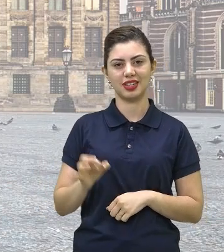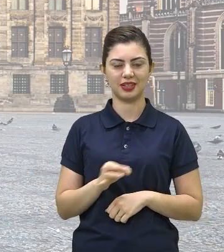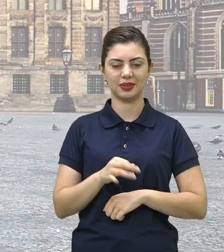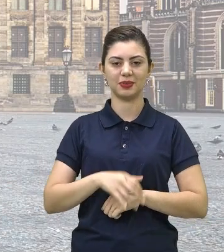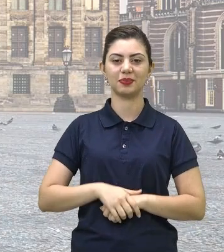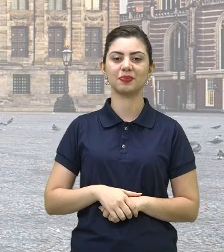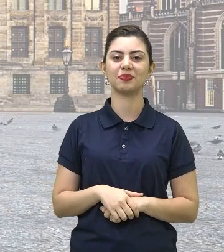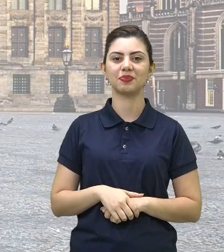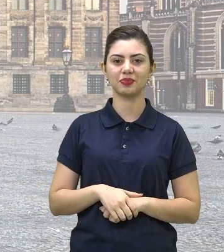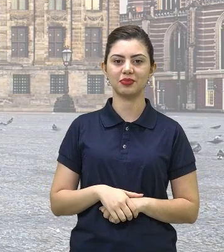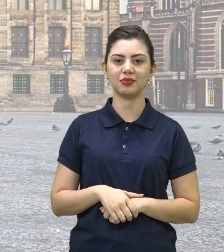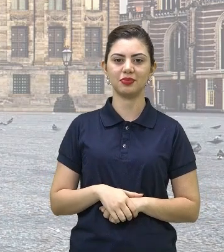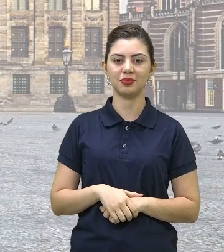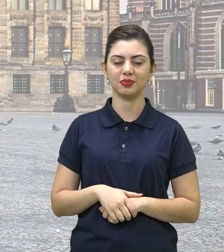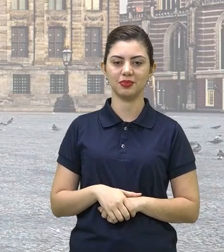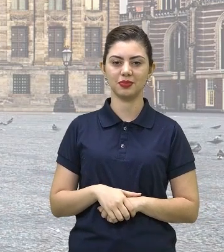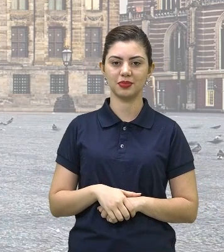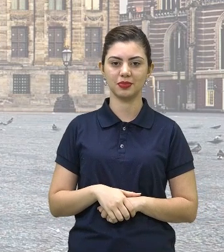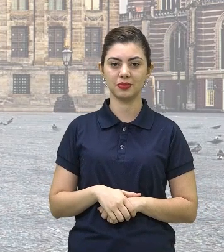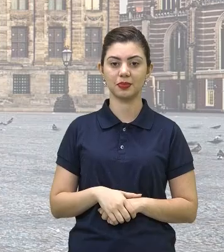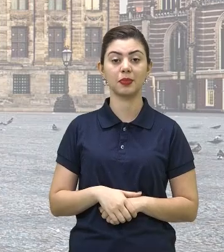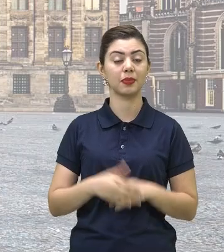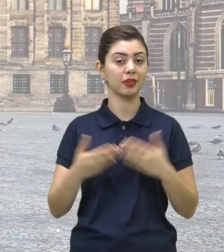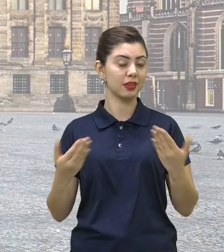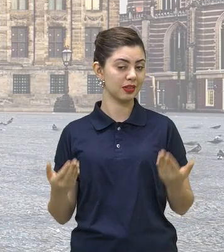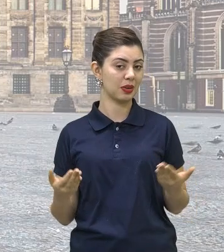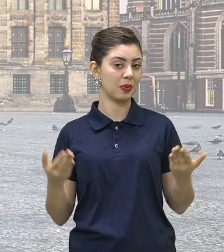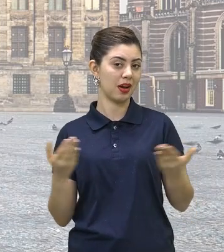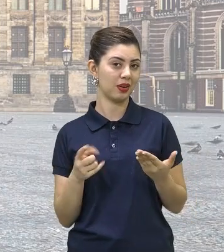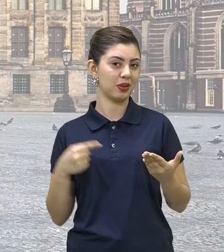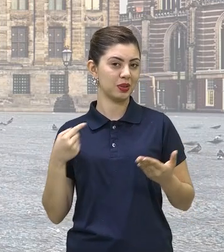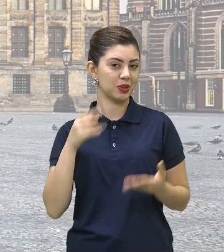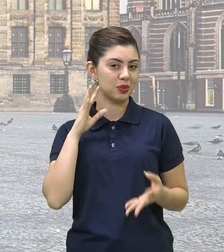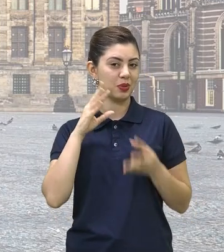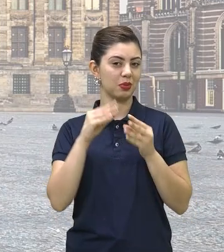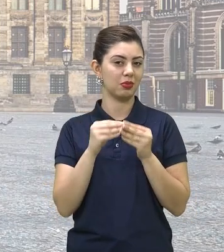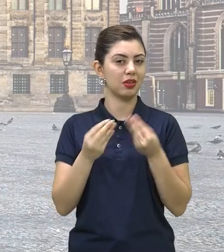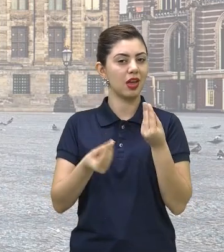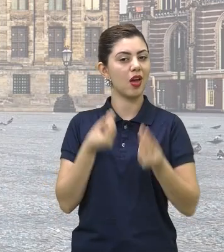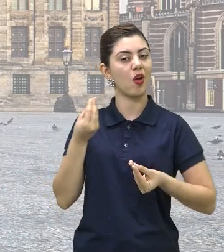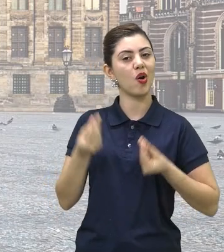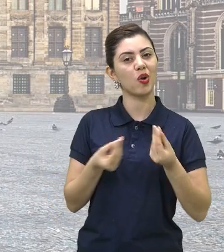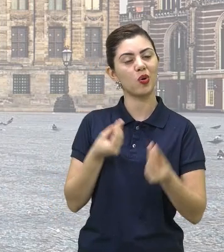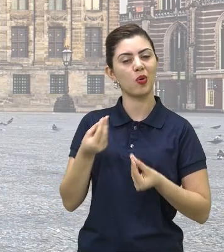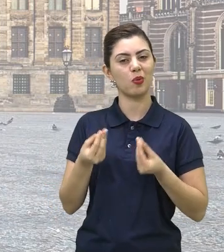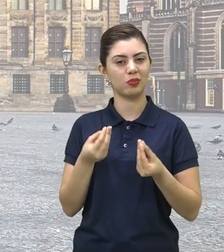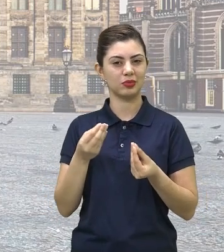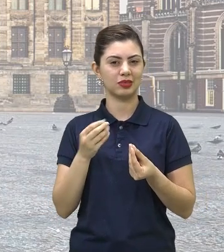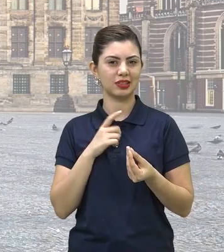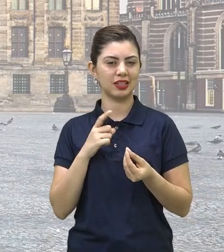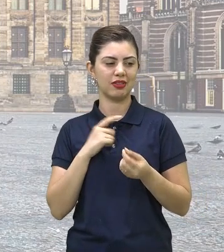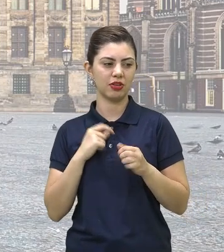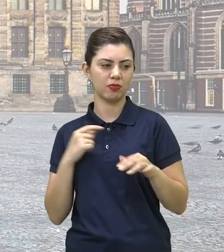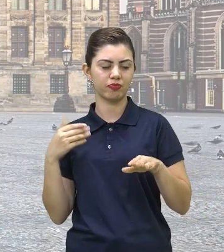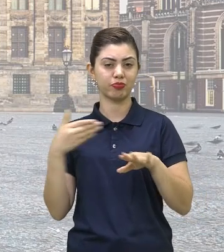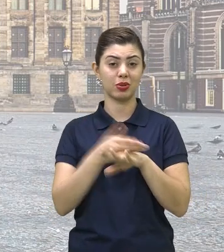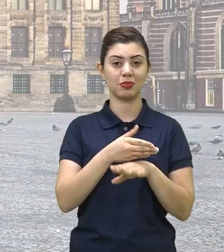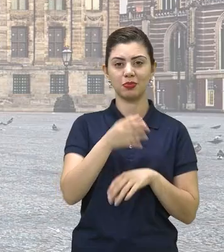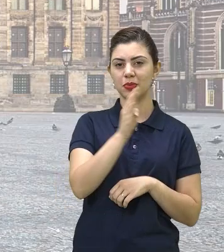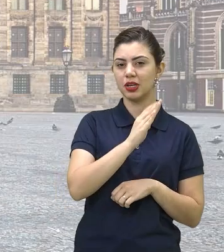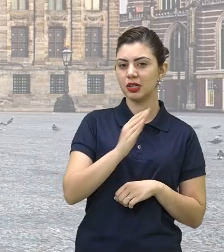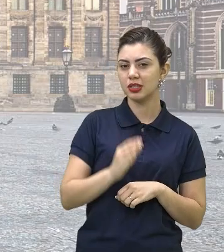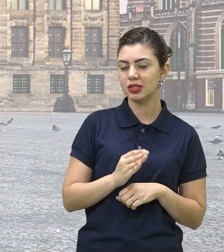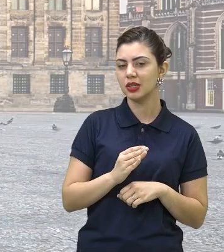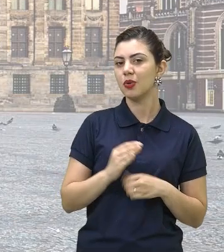Vamos invadir, então, aí o Brasil e vamos entender um pouco mais, então, sobre essas invasões aí